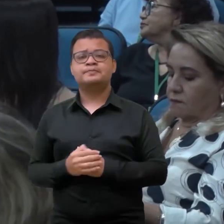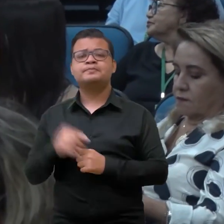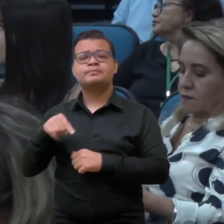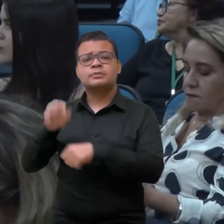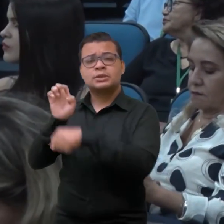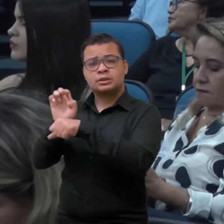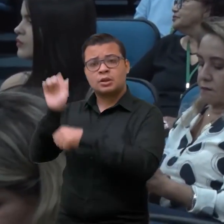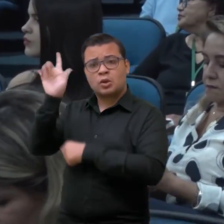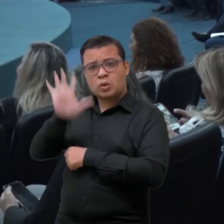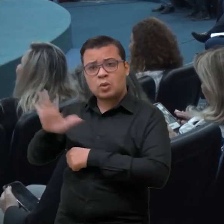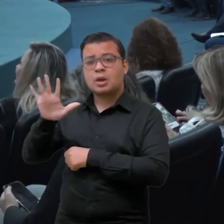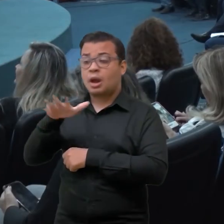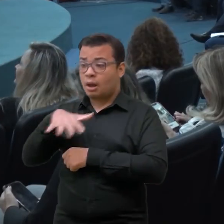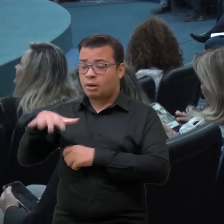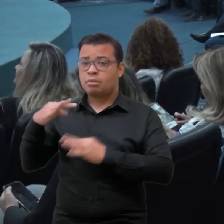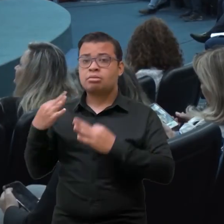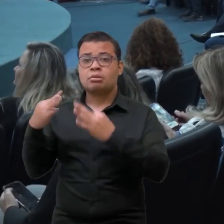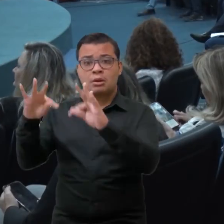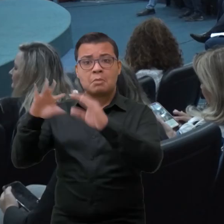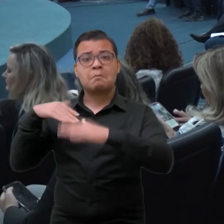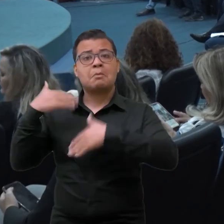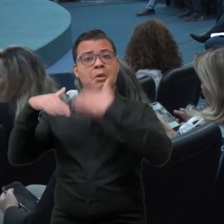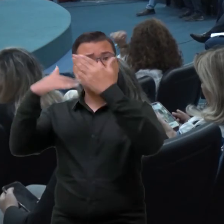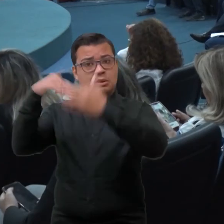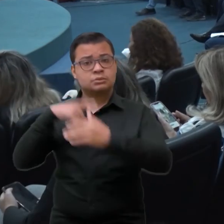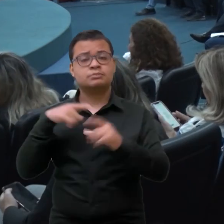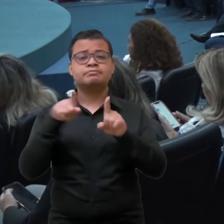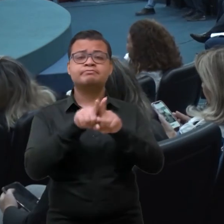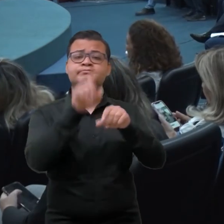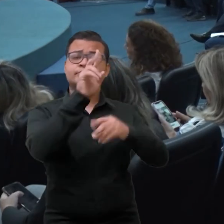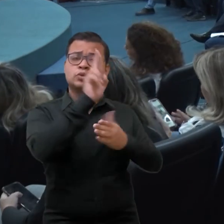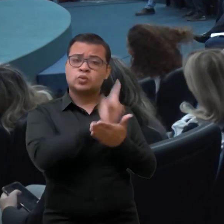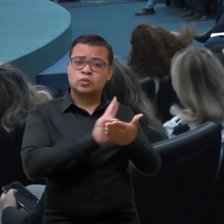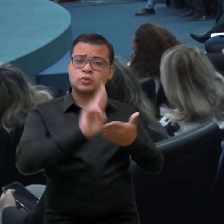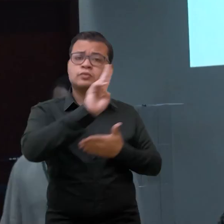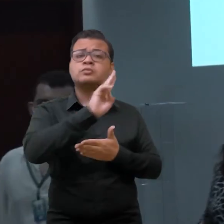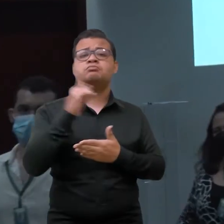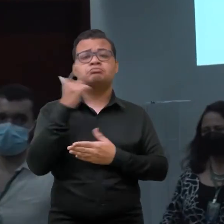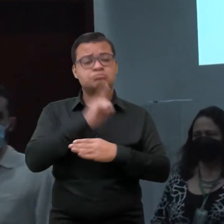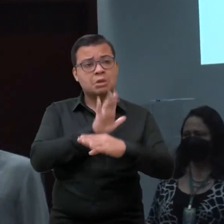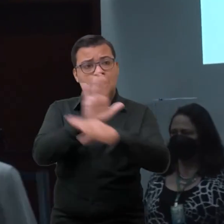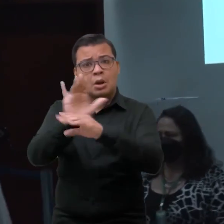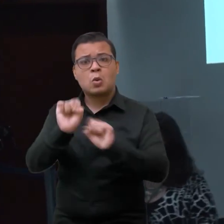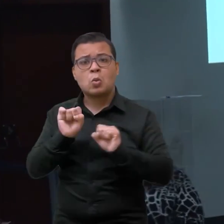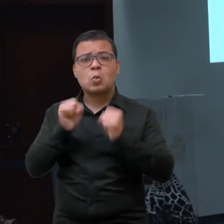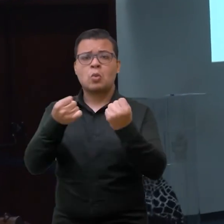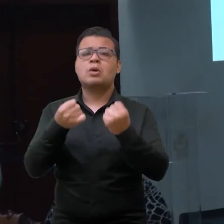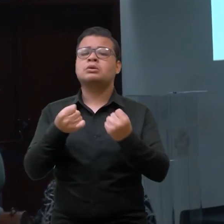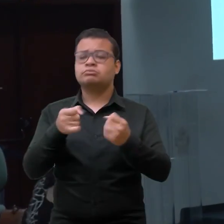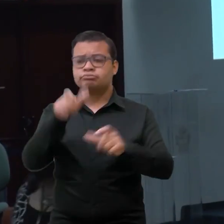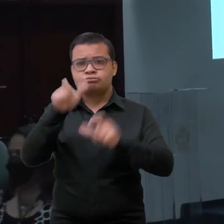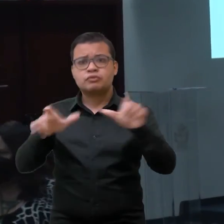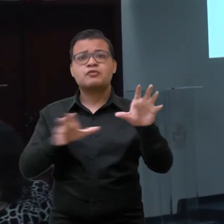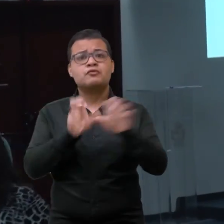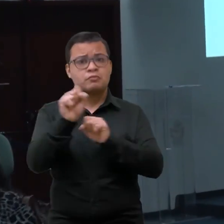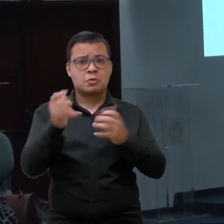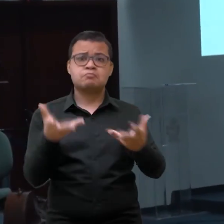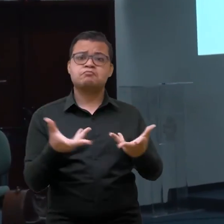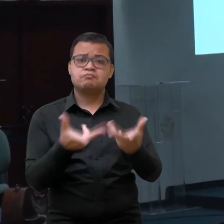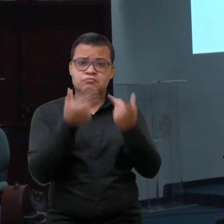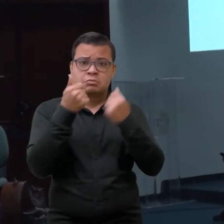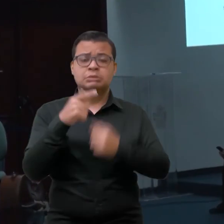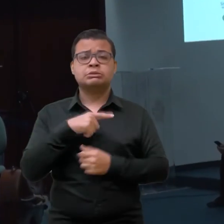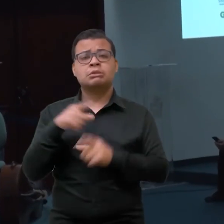resultados positivos. O Estado se desenvolve tecnologicamente, a universidade garante qualidade